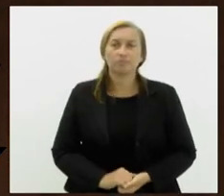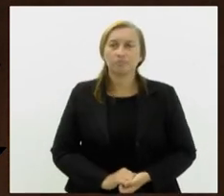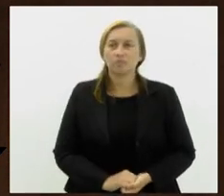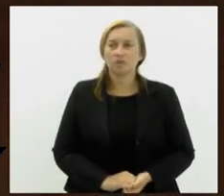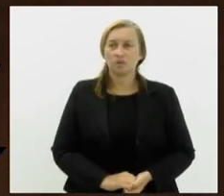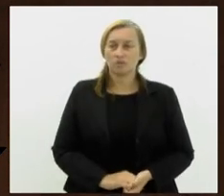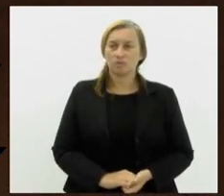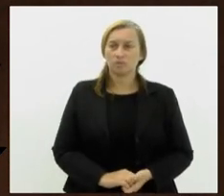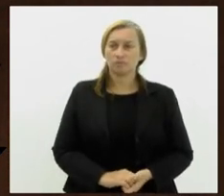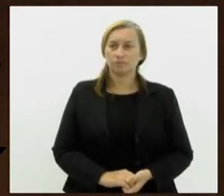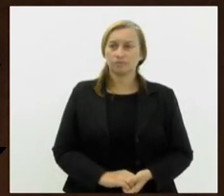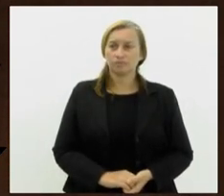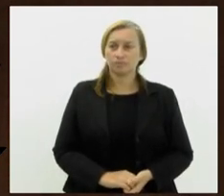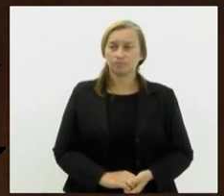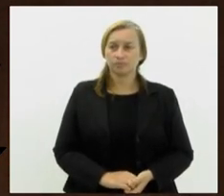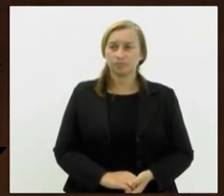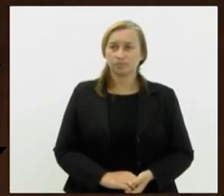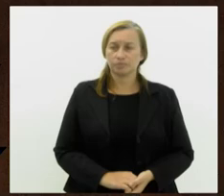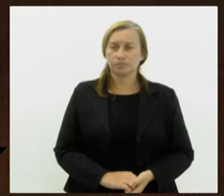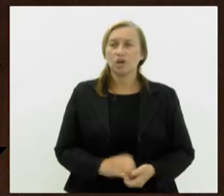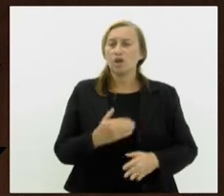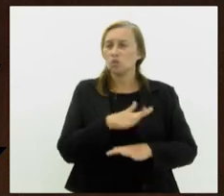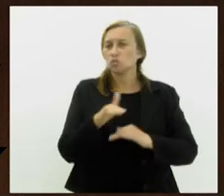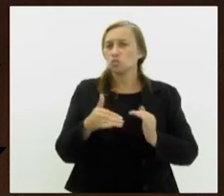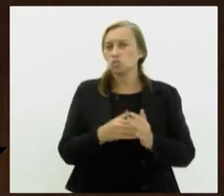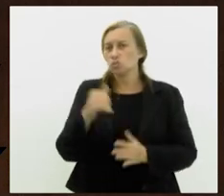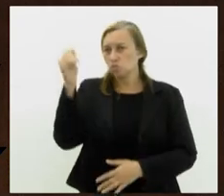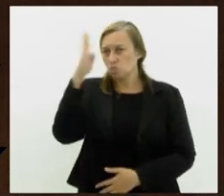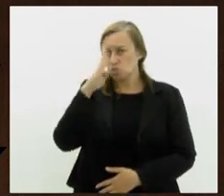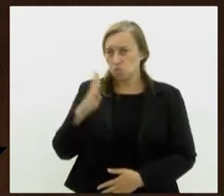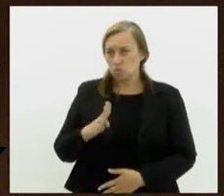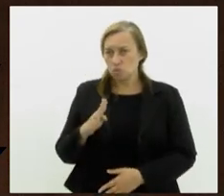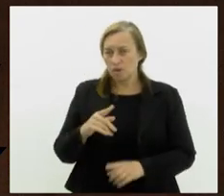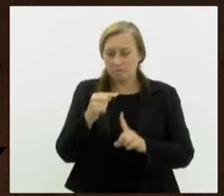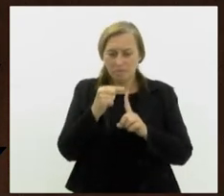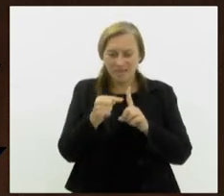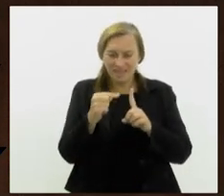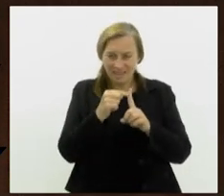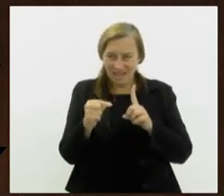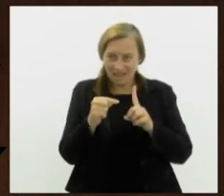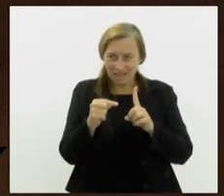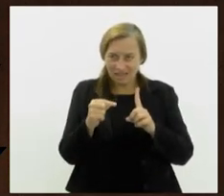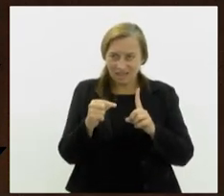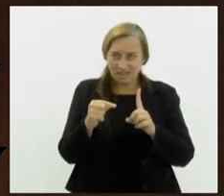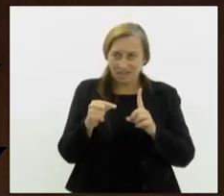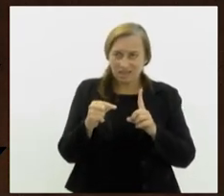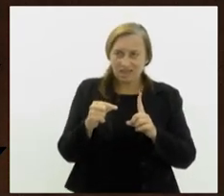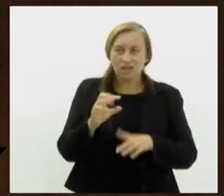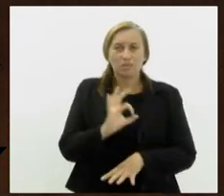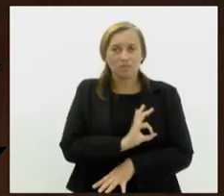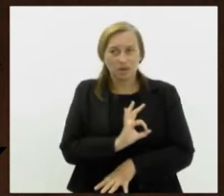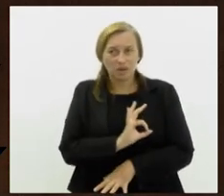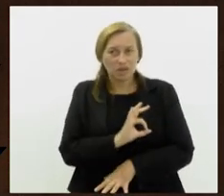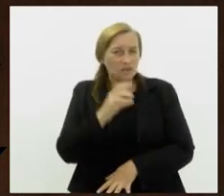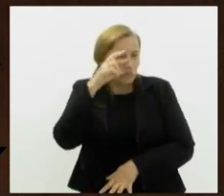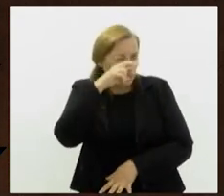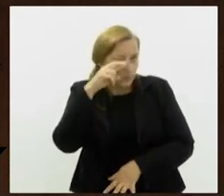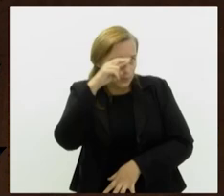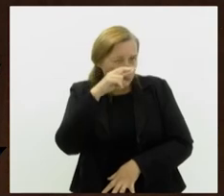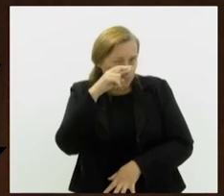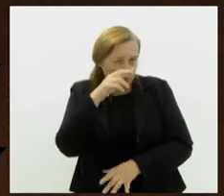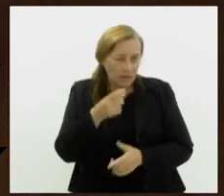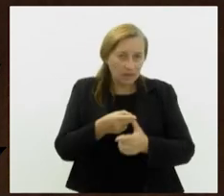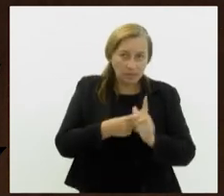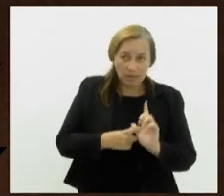que em todo o Brasil, mais da metade das perícias dos estados tem perícia independente.